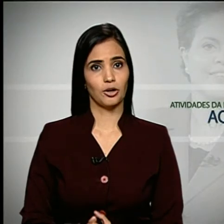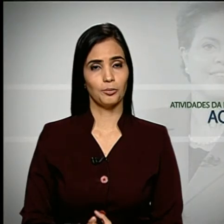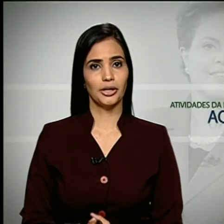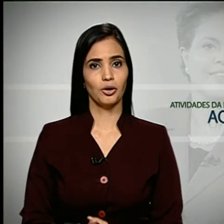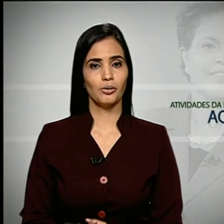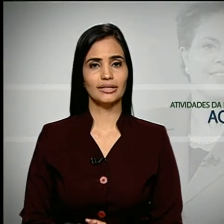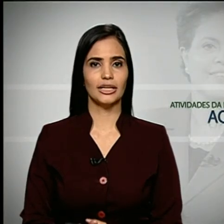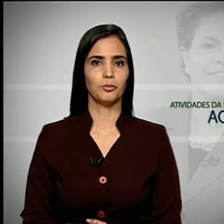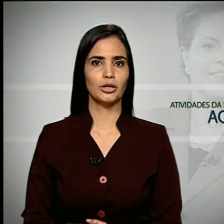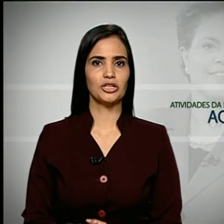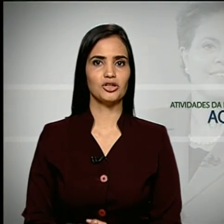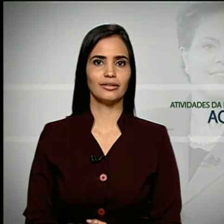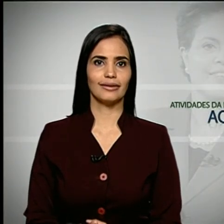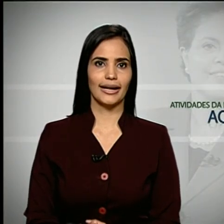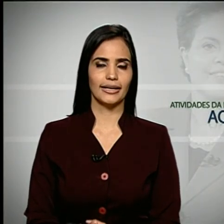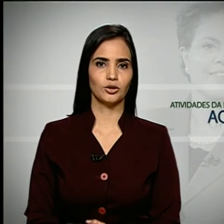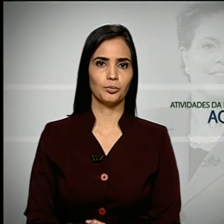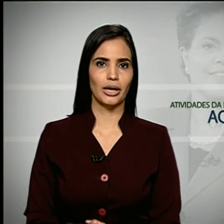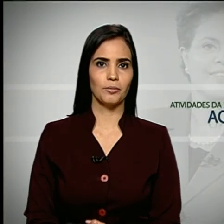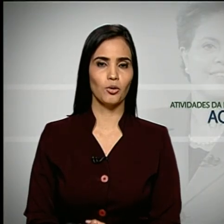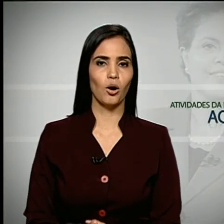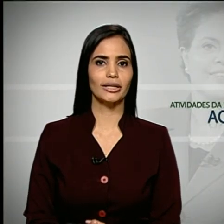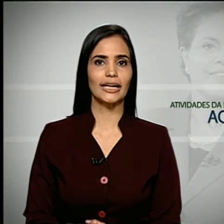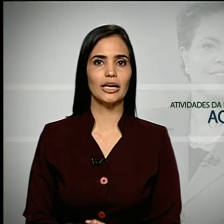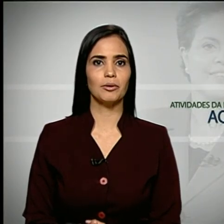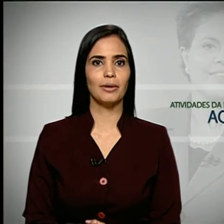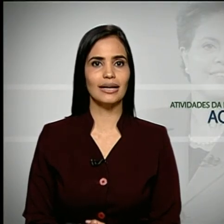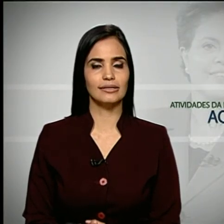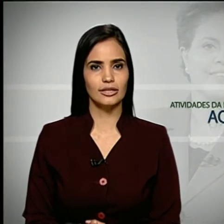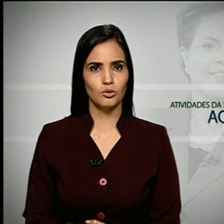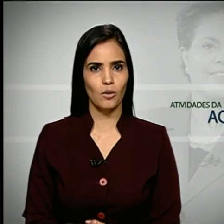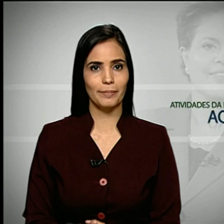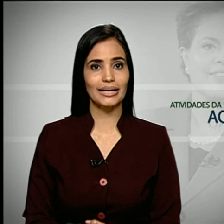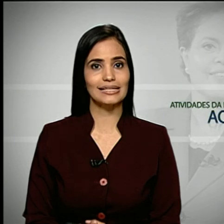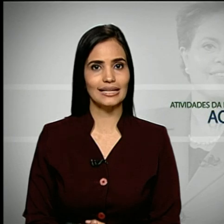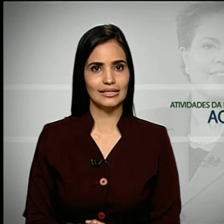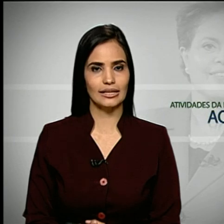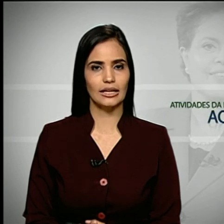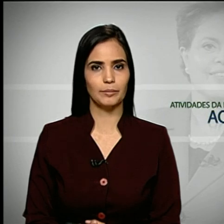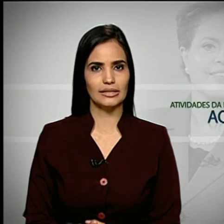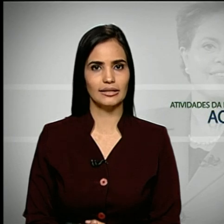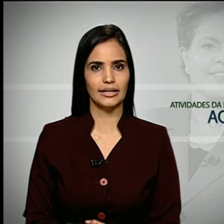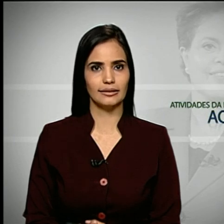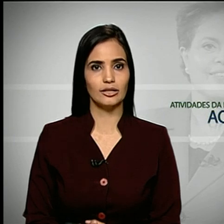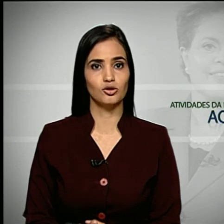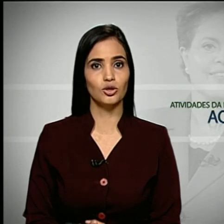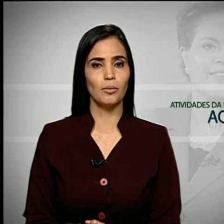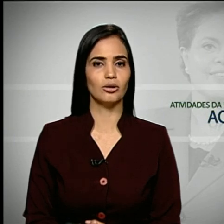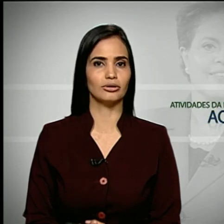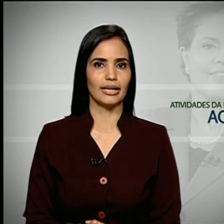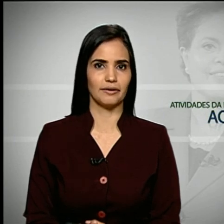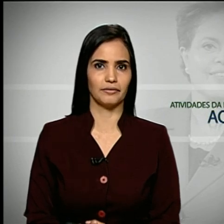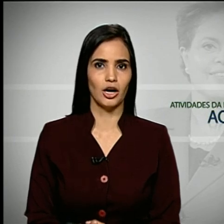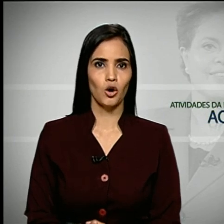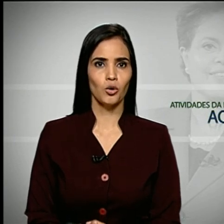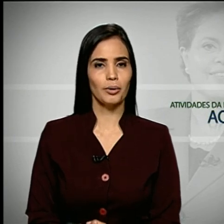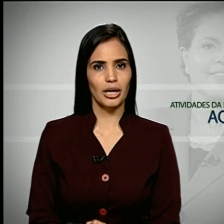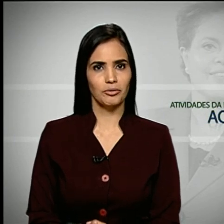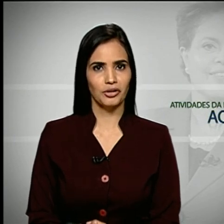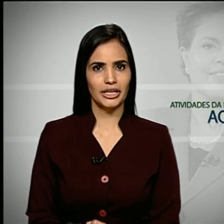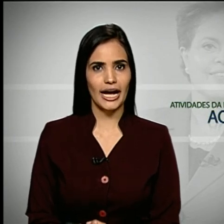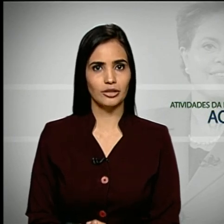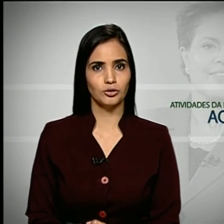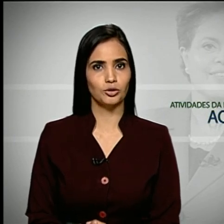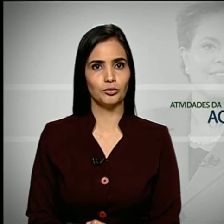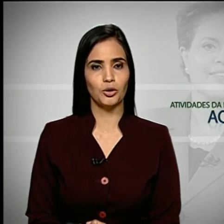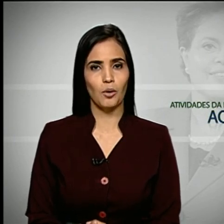você acompanhou a cerimônia de entrega do prêmio odm Brasil com a presença da presidenta Dilma Rousseff o